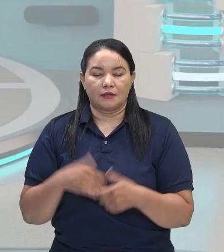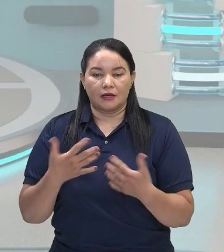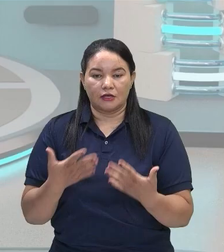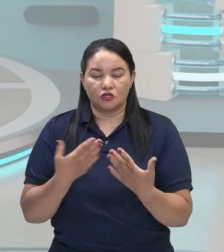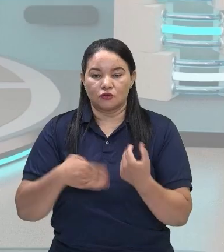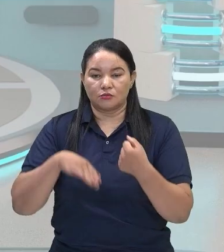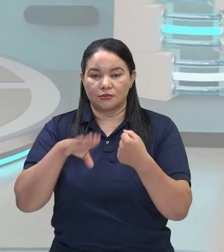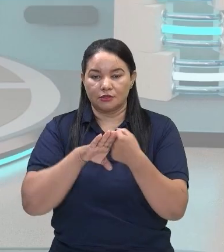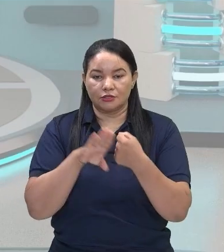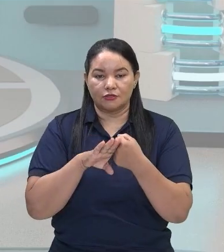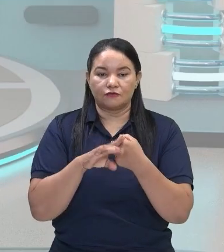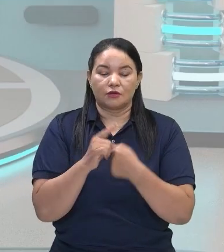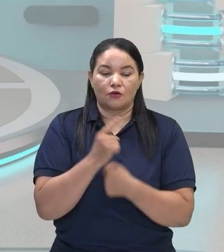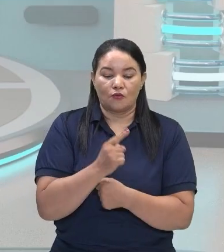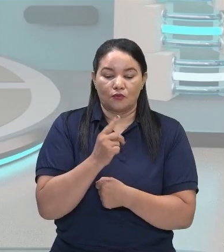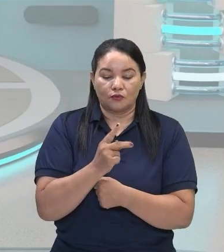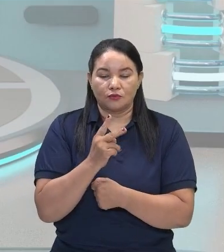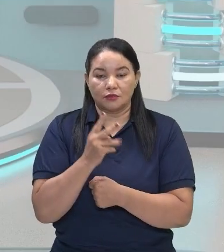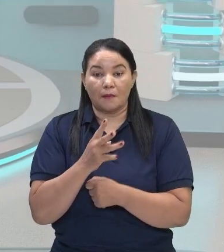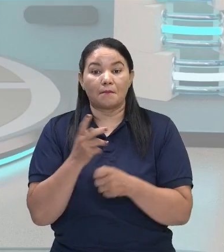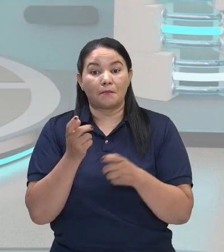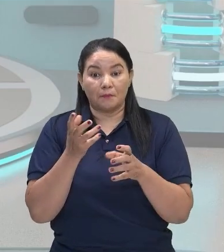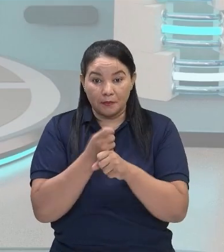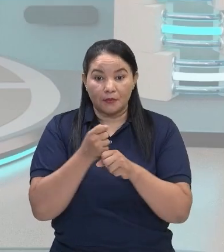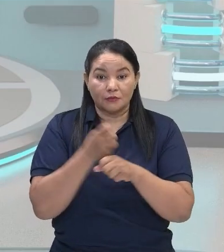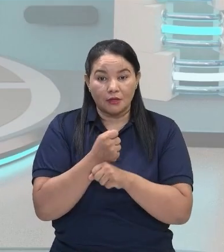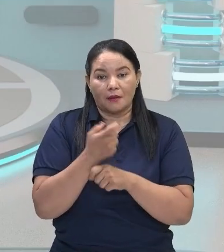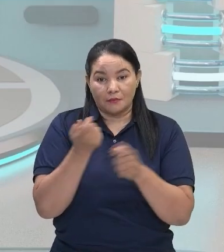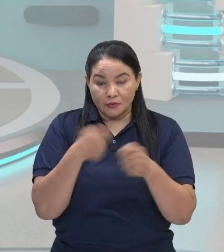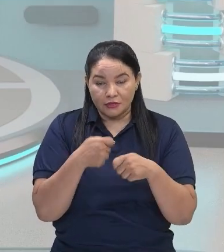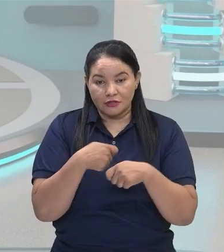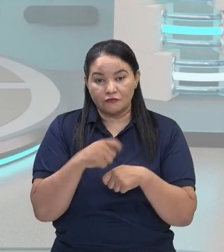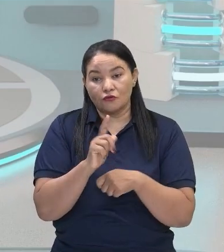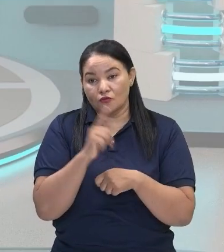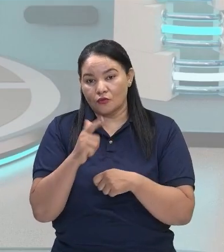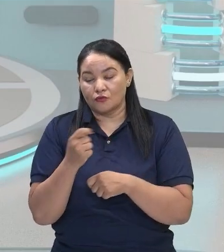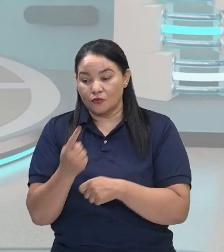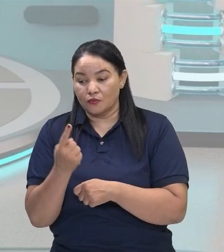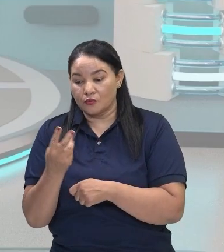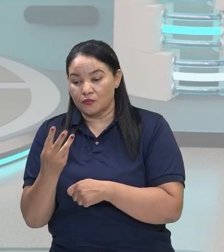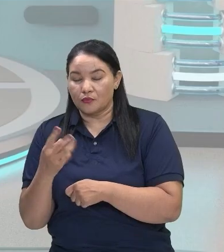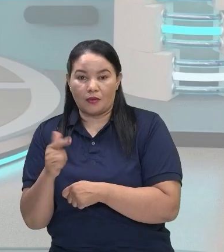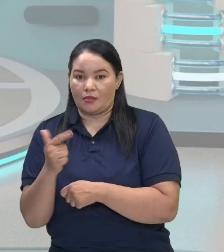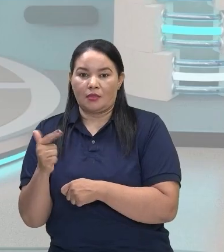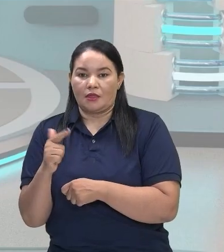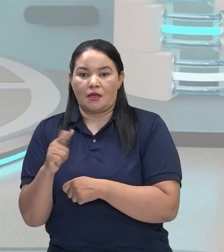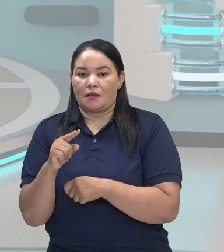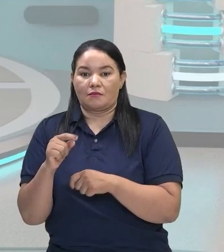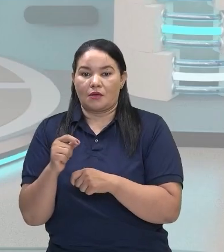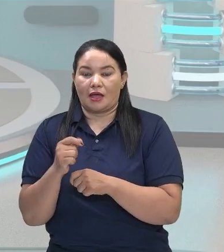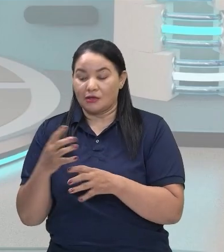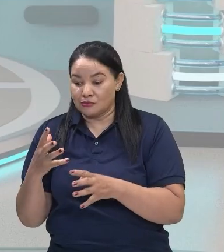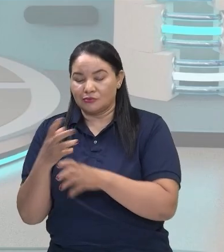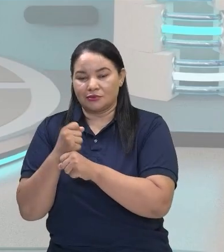substantivos contáveis, aqueles que é possível contar, e os substantivos incontáveis, aquilo que eu não posso contar em